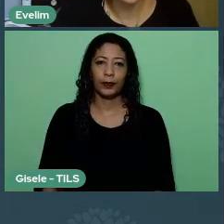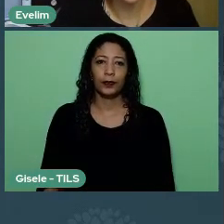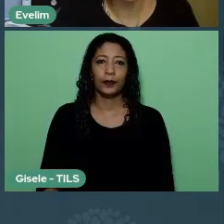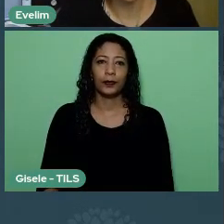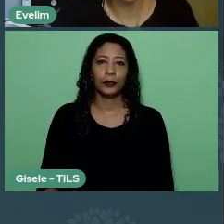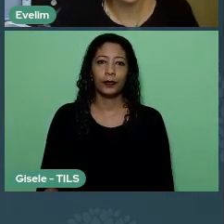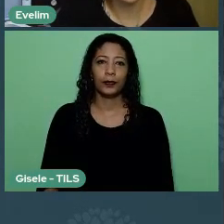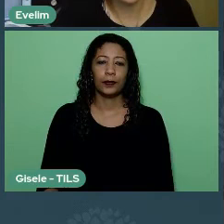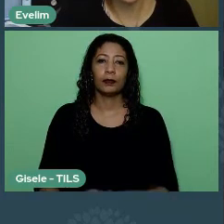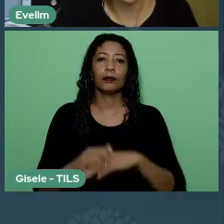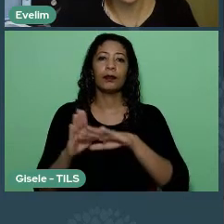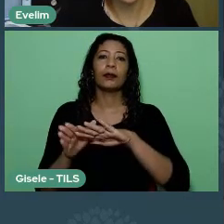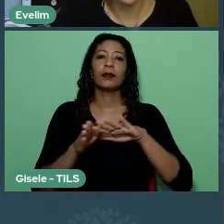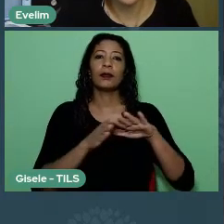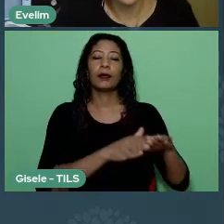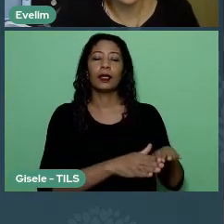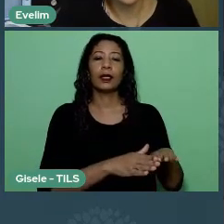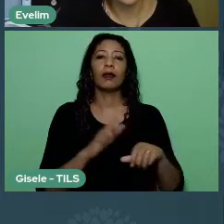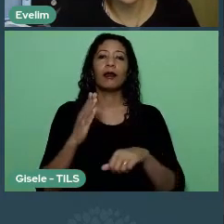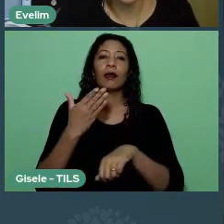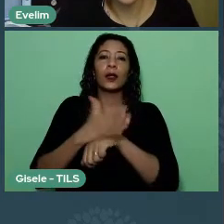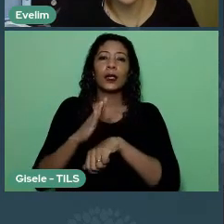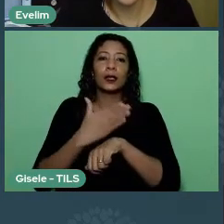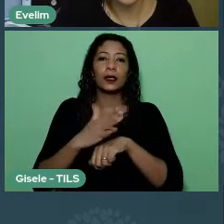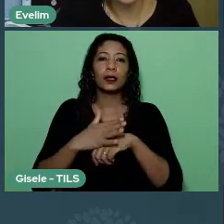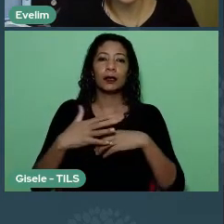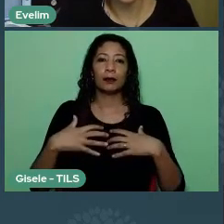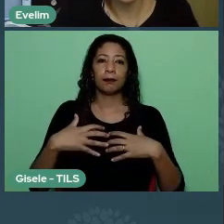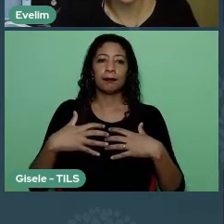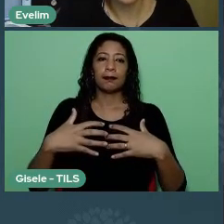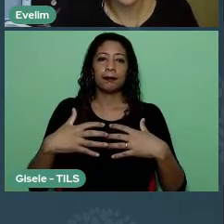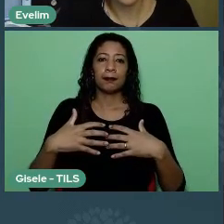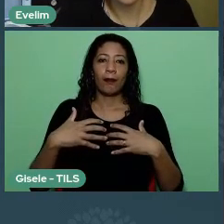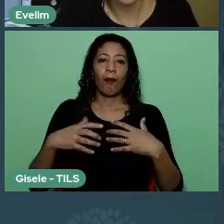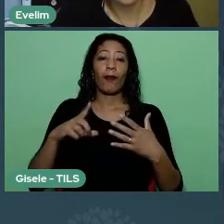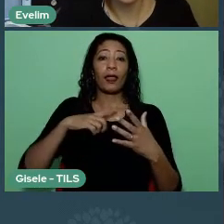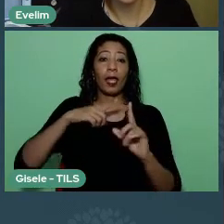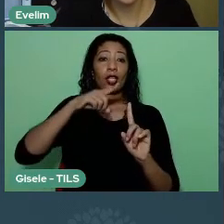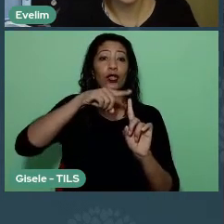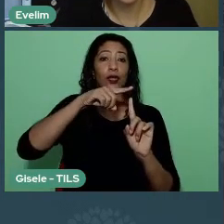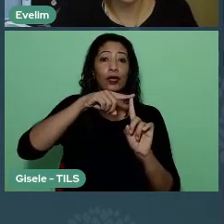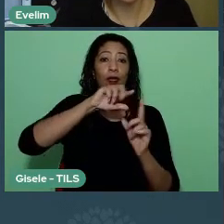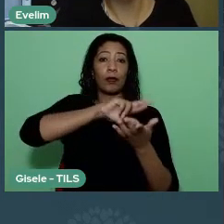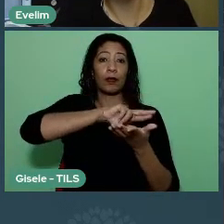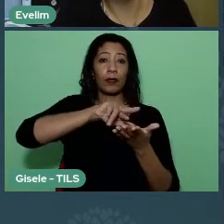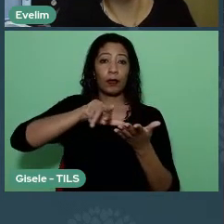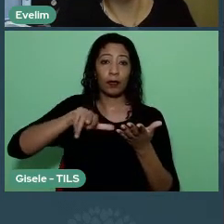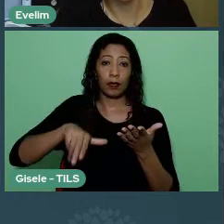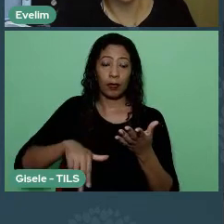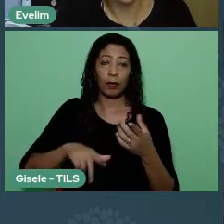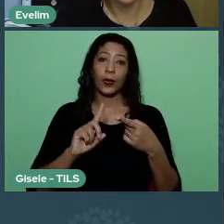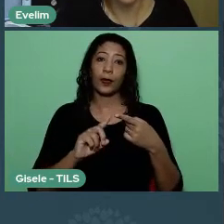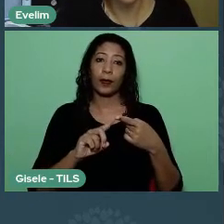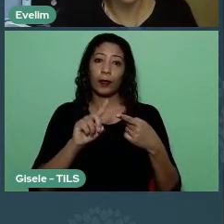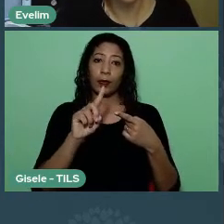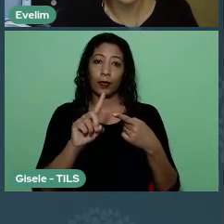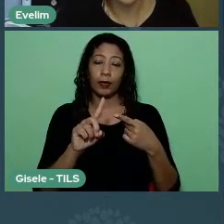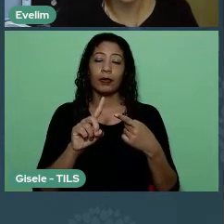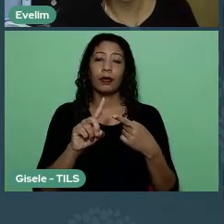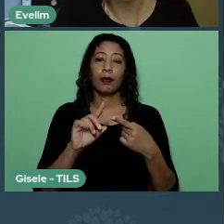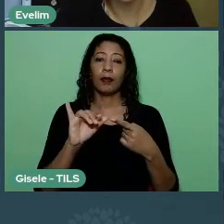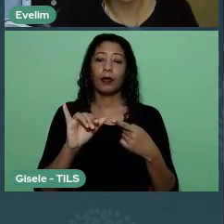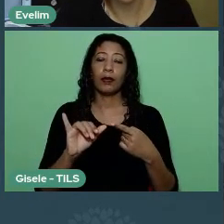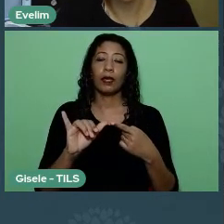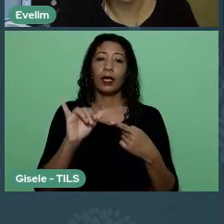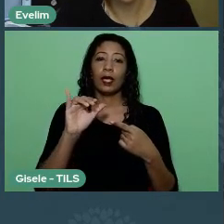Em relação aos exercícios respiratórios, existem alguns tipos de exercícios que são recomendados, por exemplo, os exercícios de yoga,